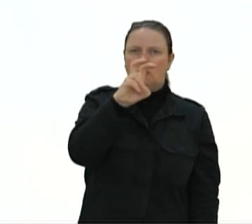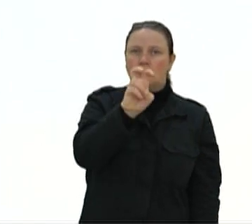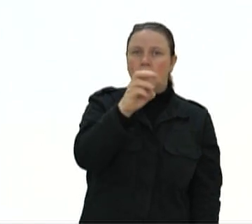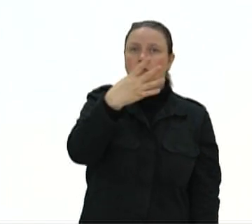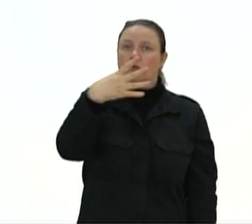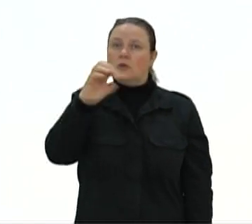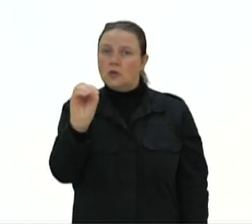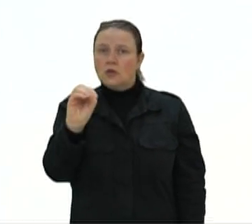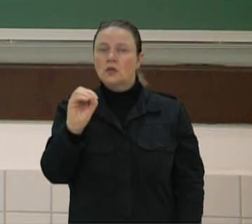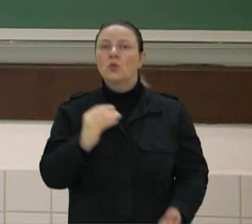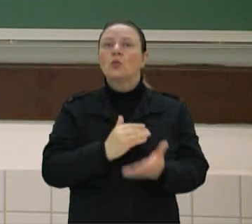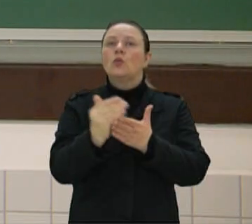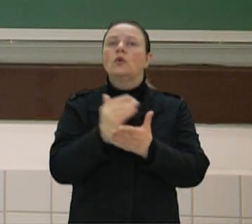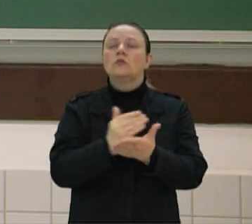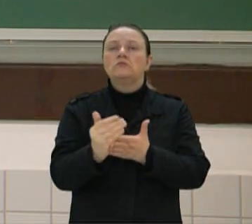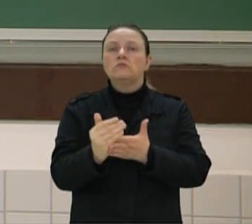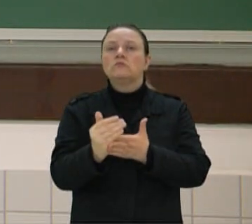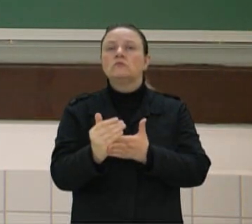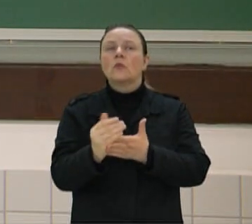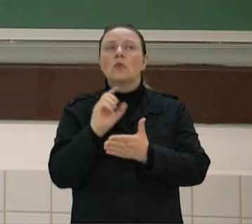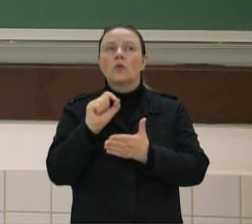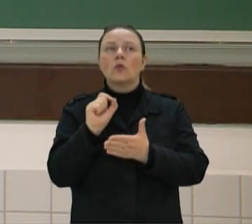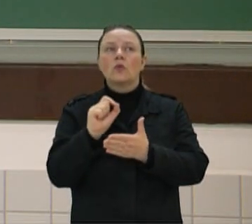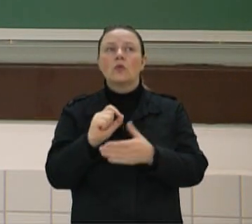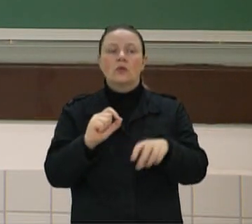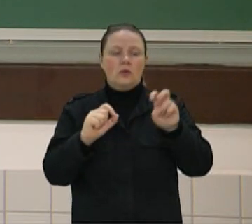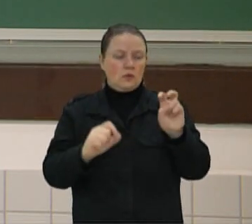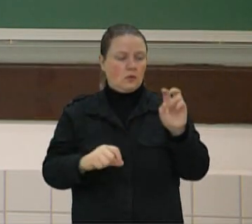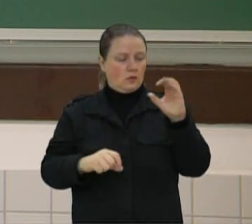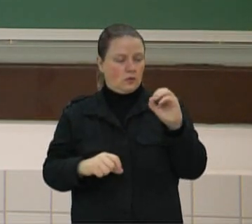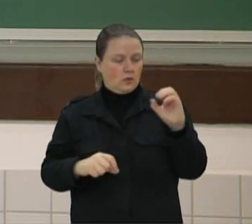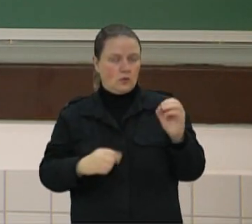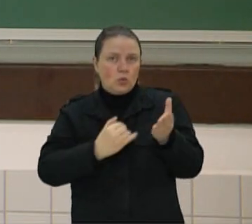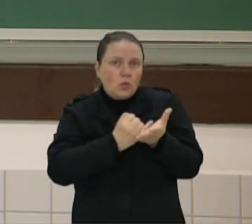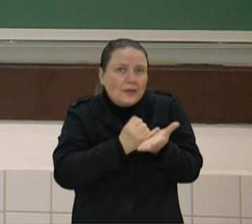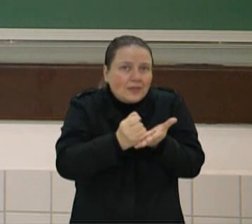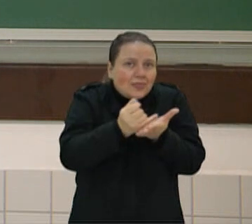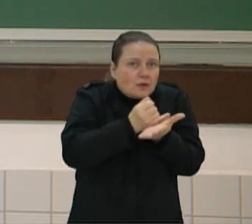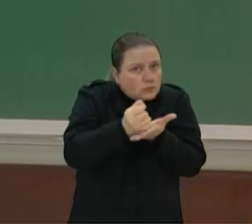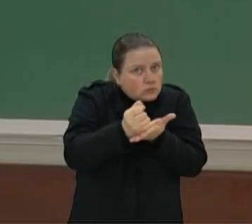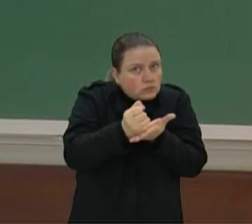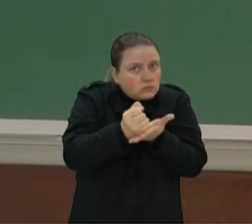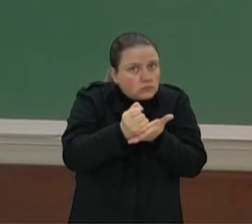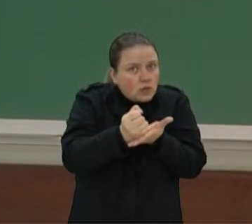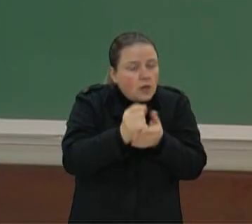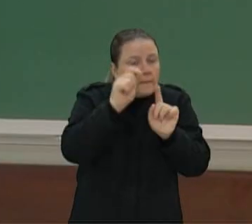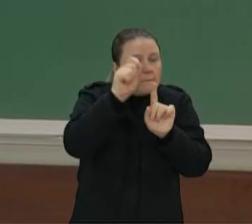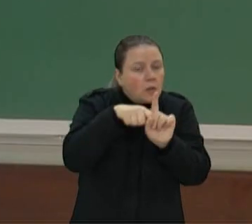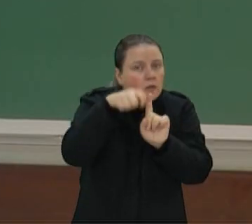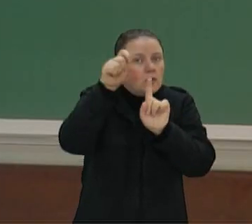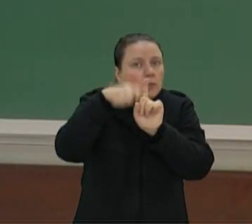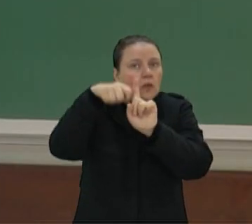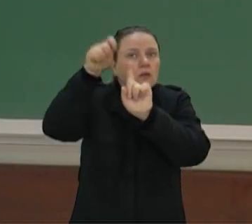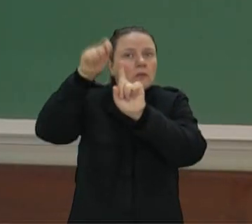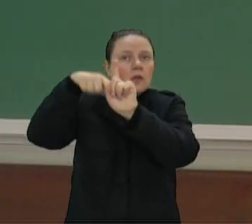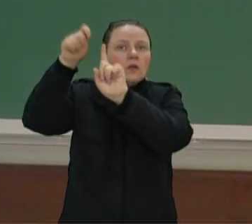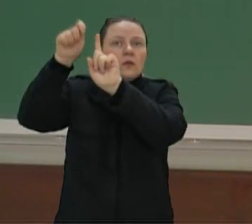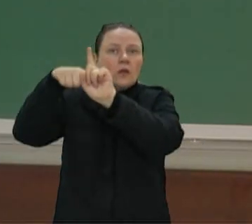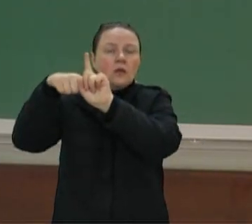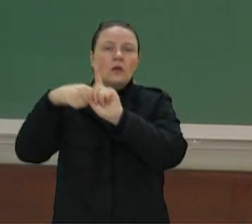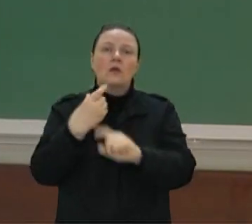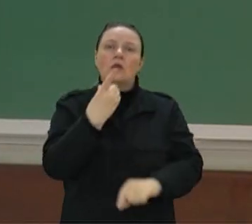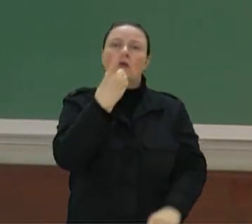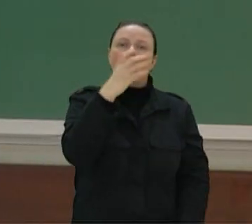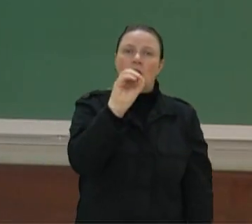valor inicial, sem considerar o tempo? 500. Então, a cada mês, você vai pagar R$10 de juro.